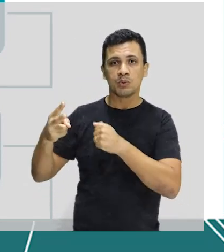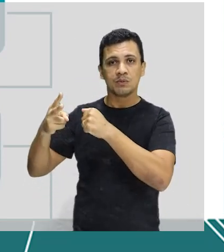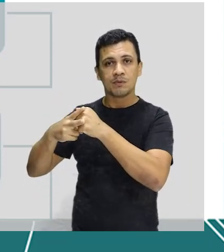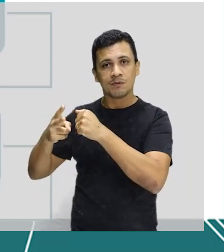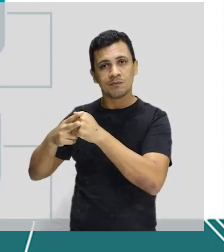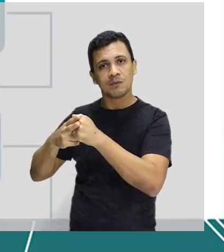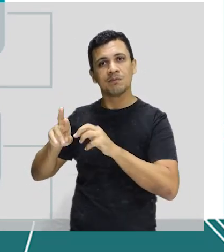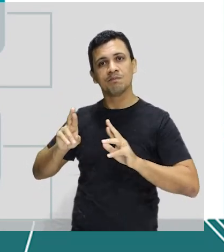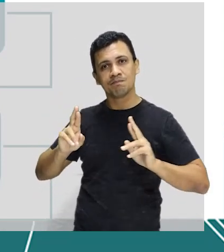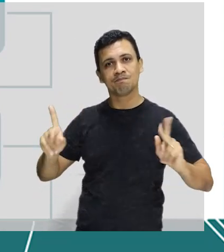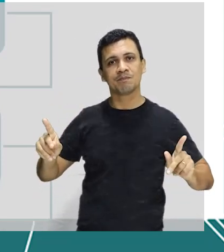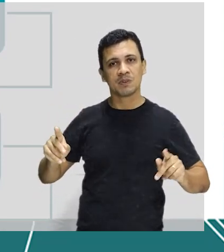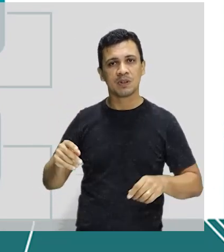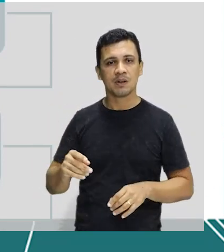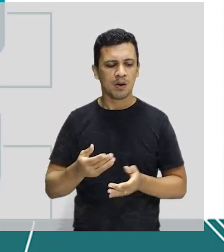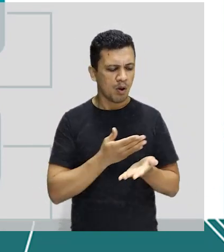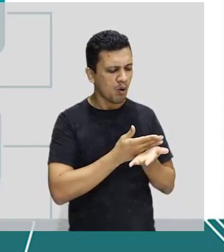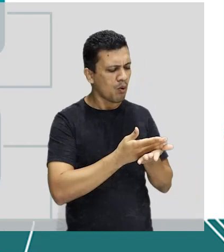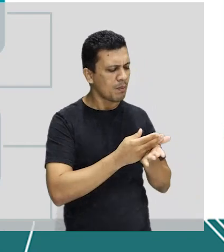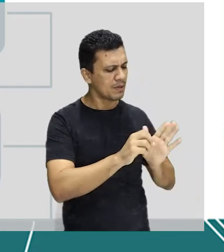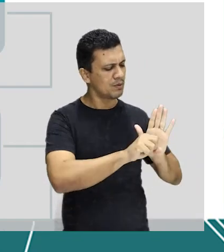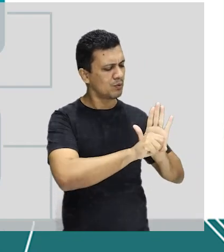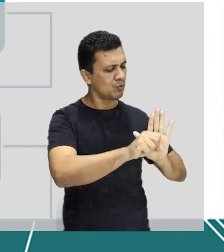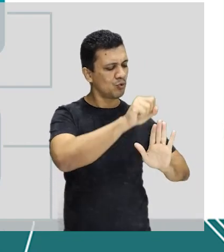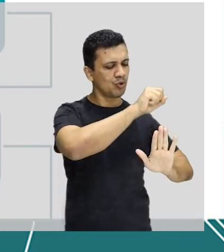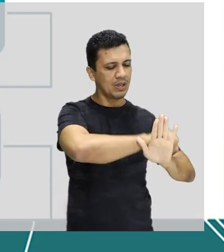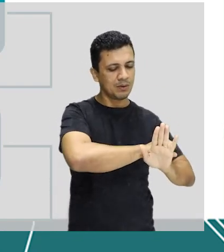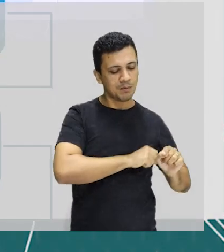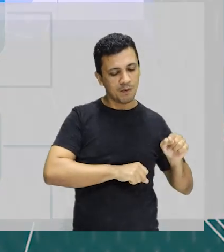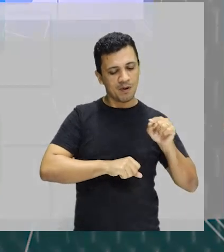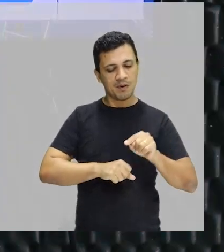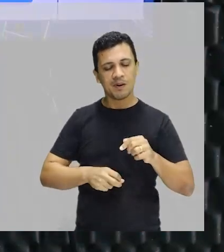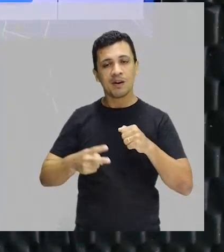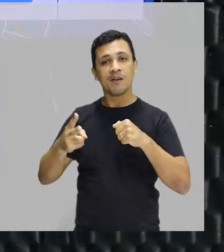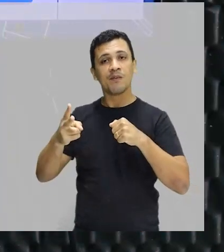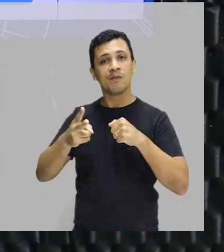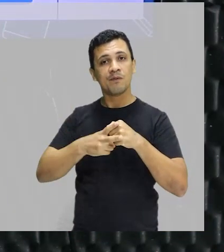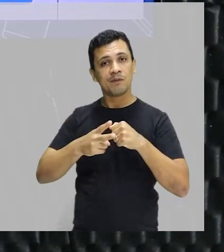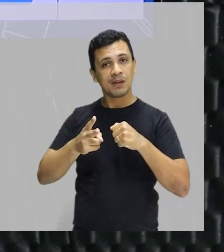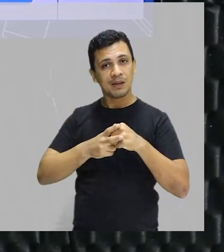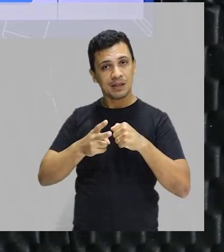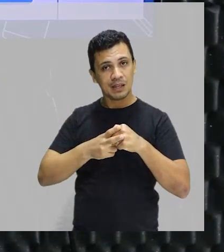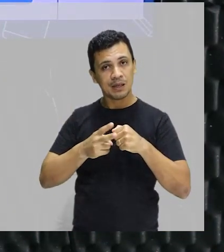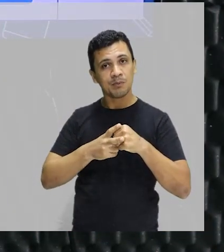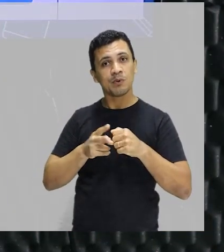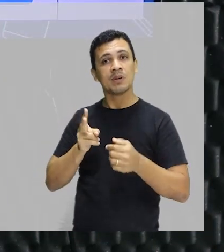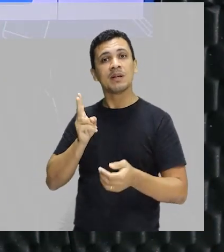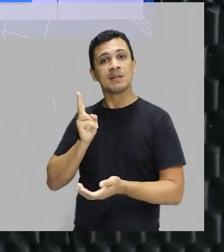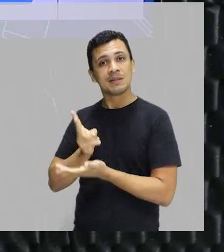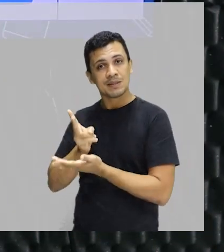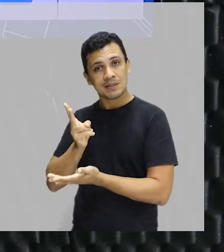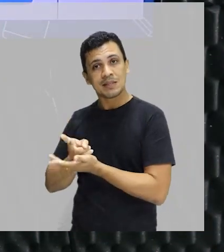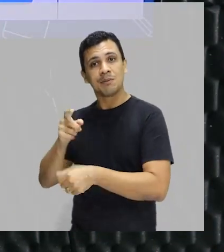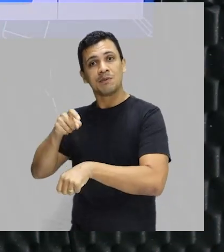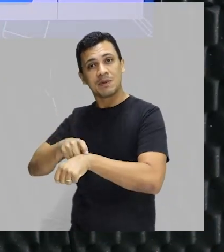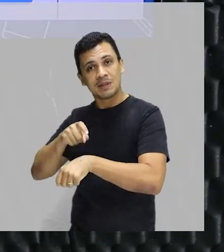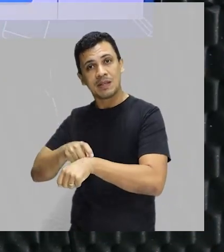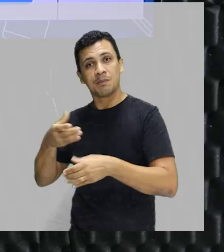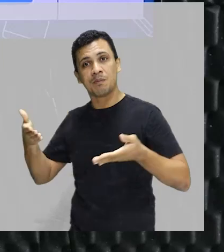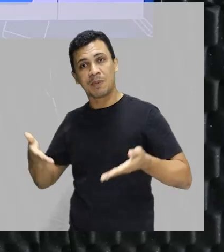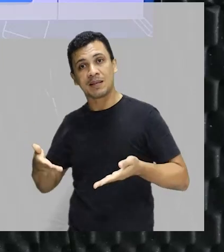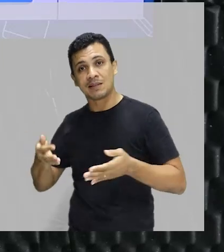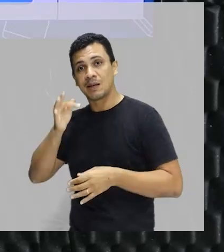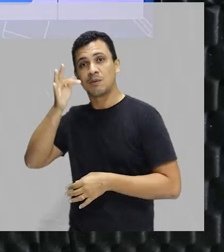verbais. Começa pelo sujeito, depois eu tenho o verbo, esse verbo é sempre conjugado, eu vou escolher was ou